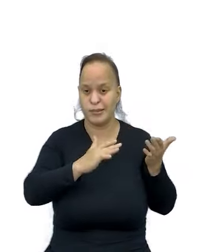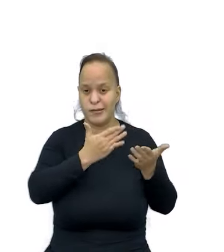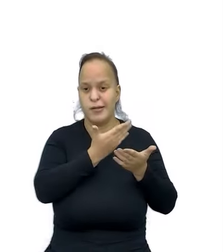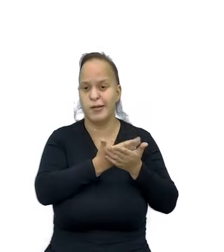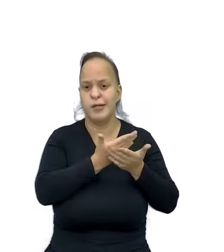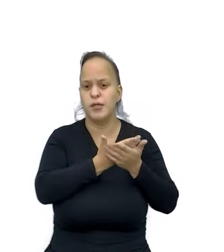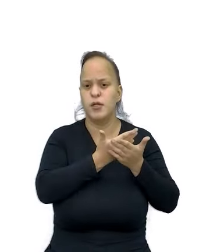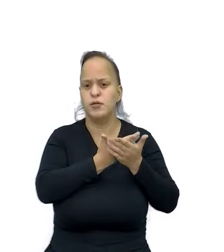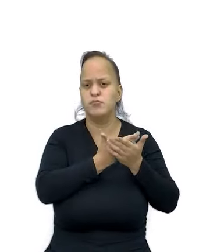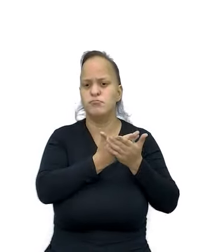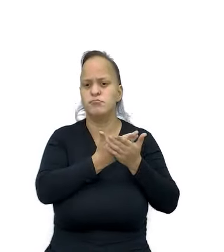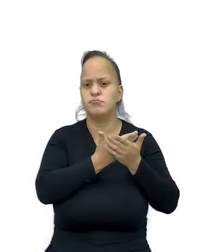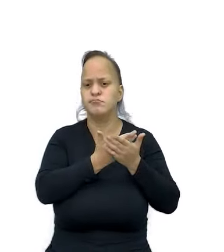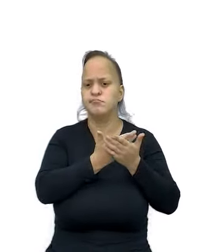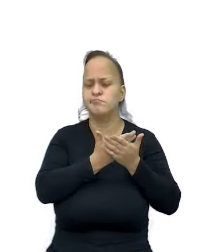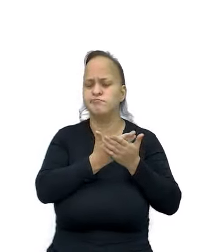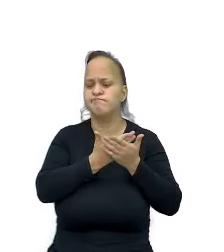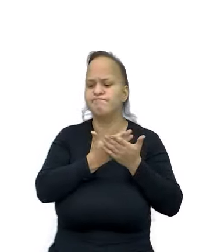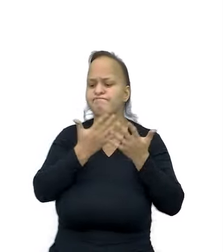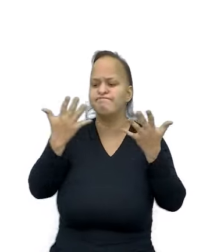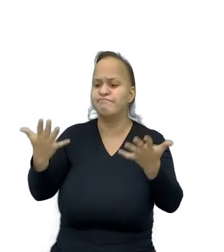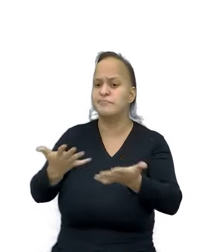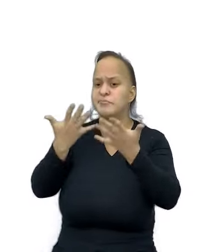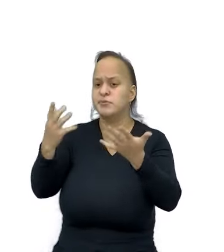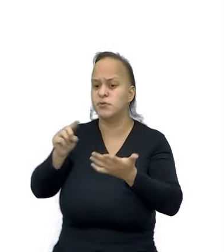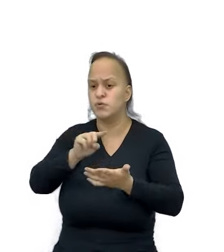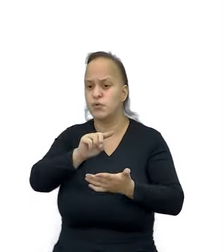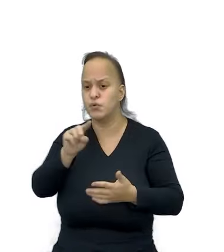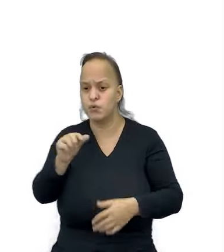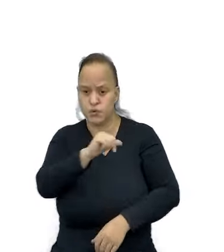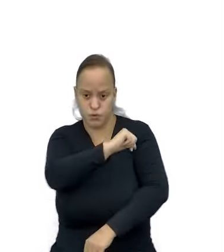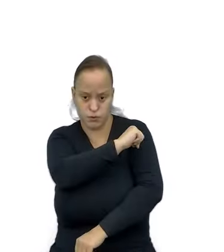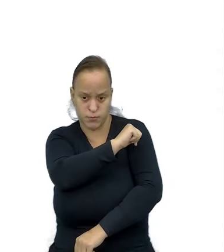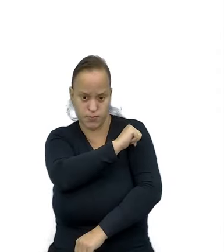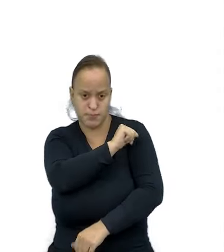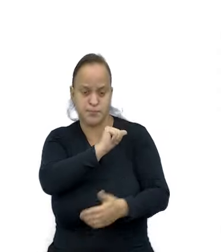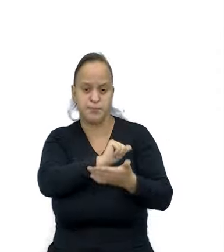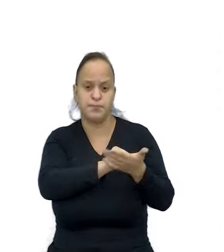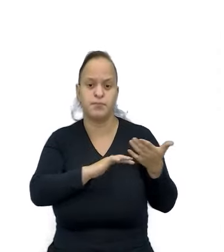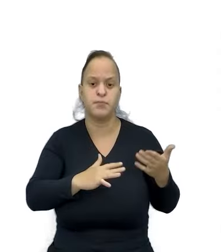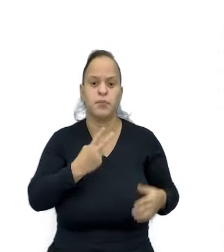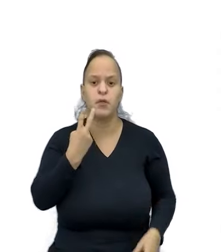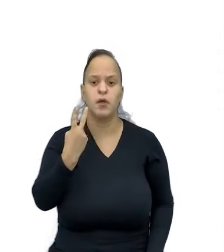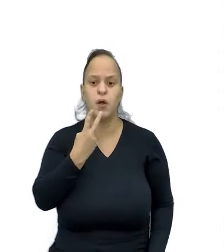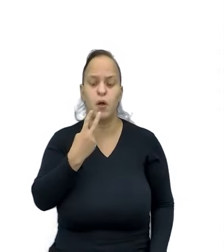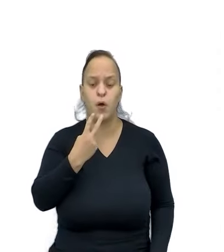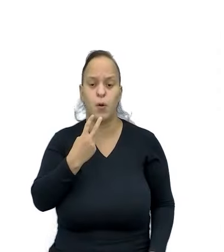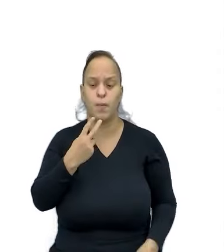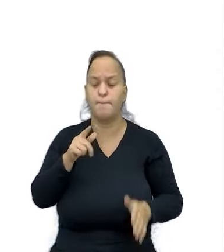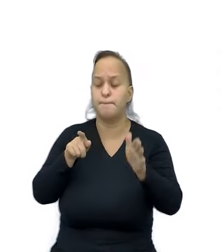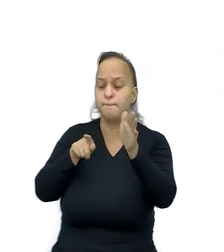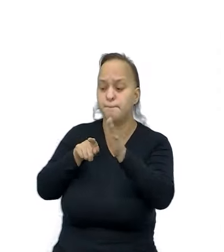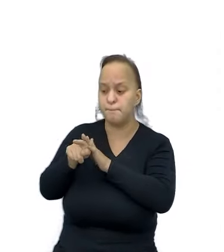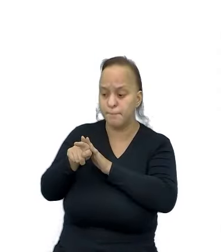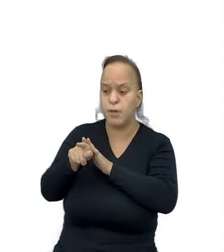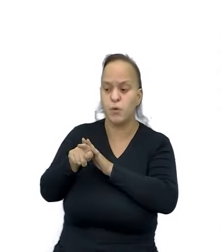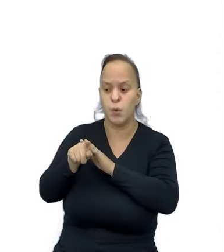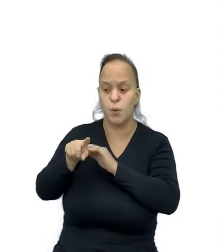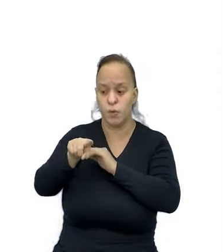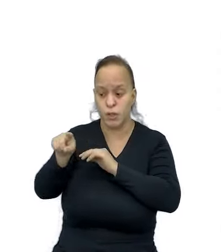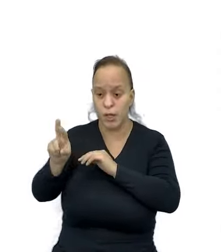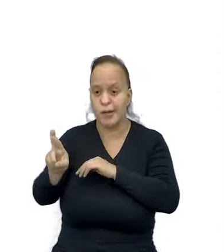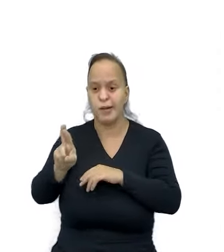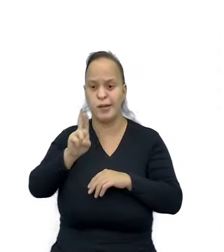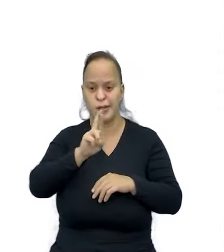o estudante, por exemplo, né, na atividade 2, sobre orientação do professor, responda as perguntas a seguir. Quem é o iniciador